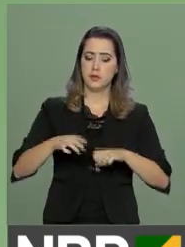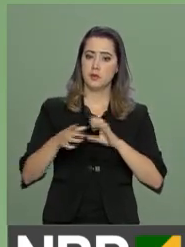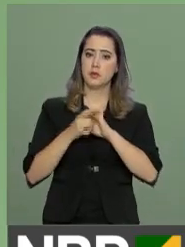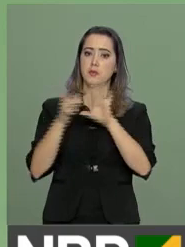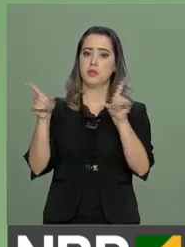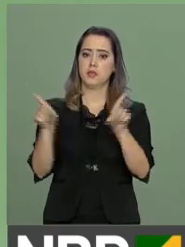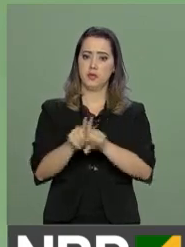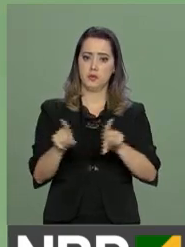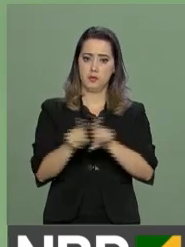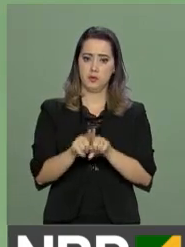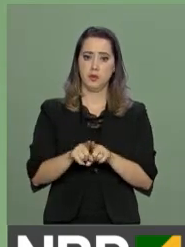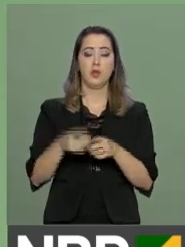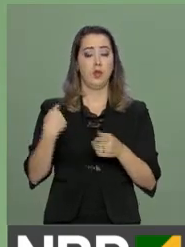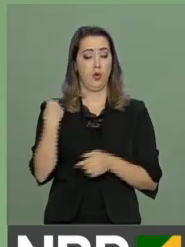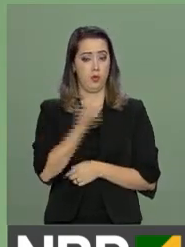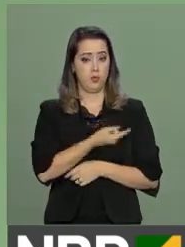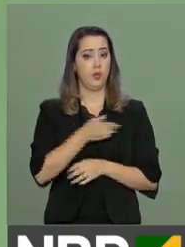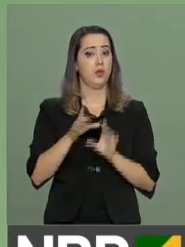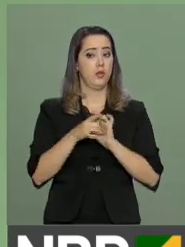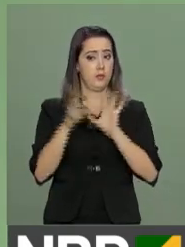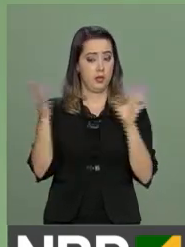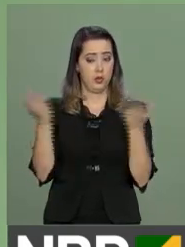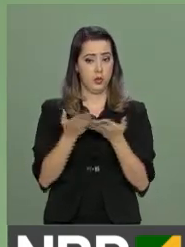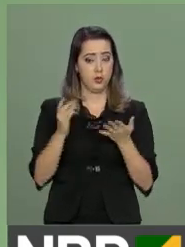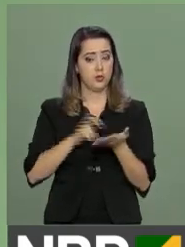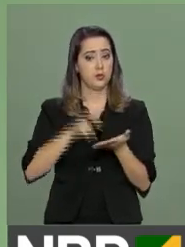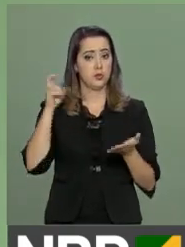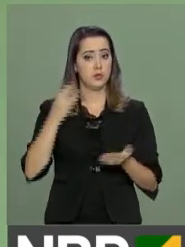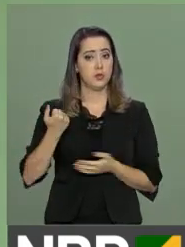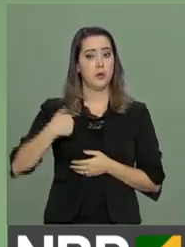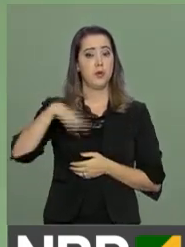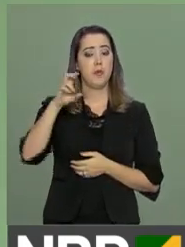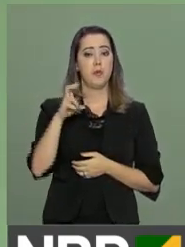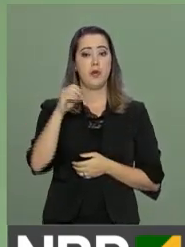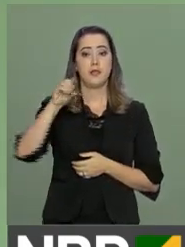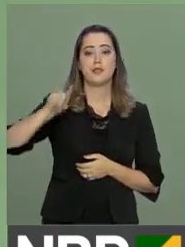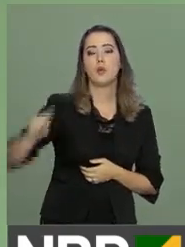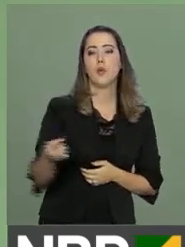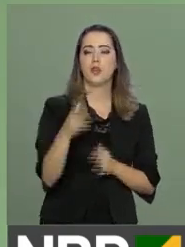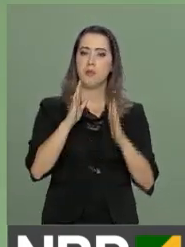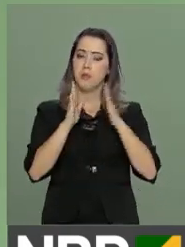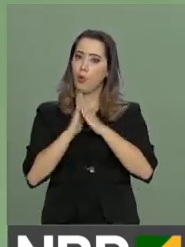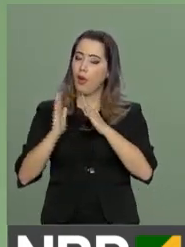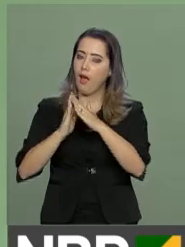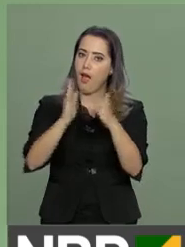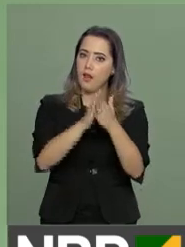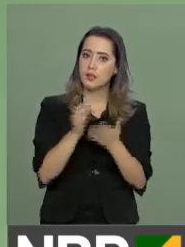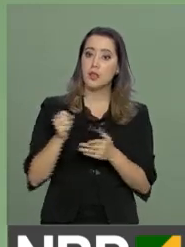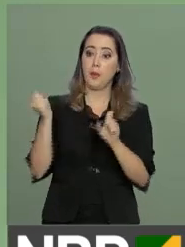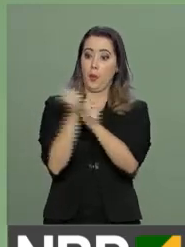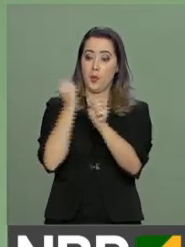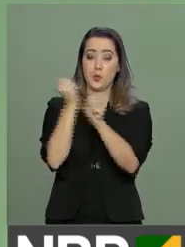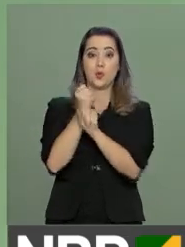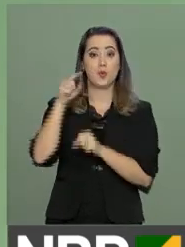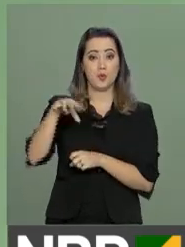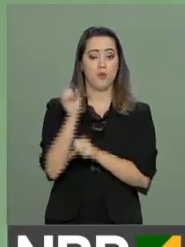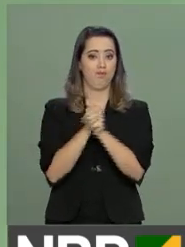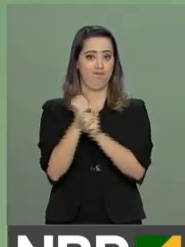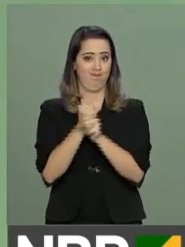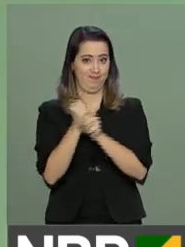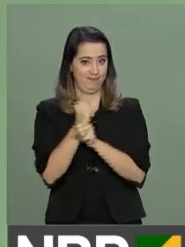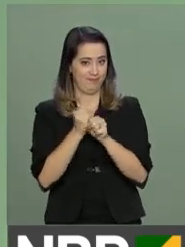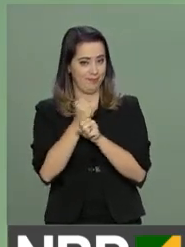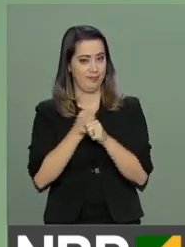autorizar, como autorizei hoje de manhã, mais 50 mil casas para serem construídas neste ano.